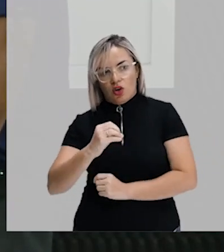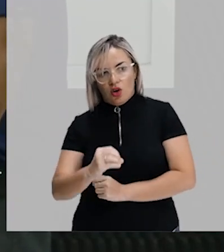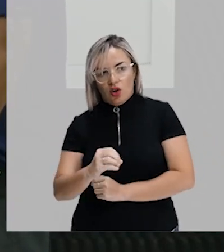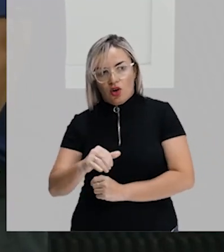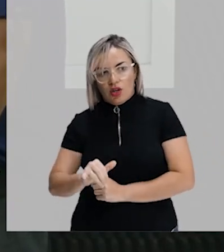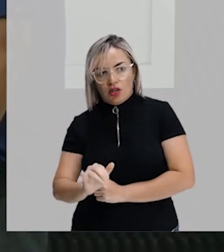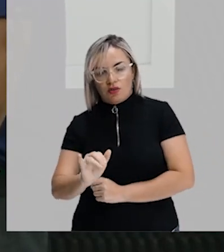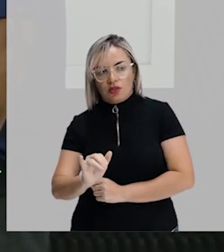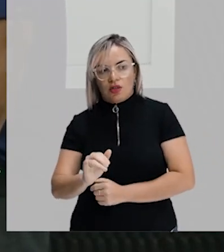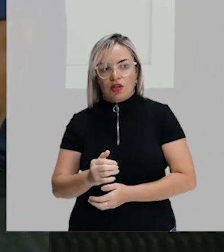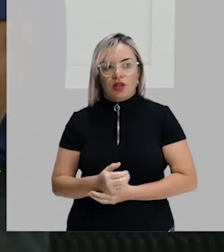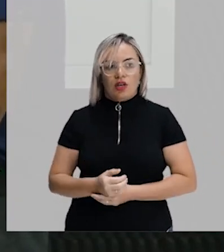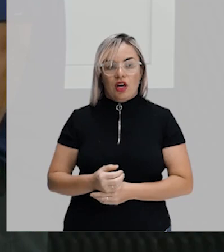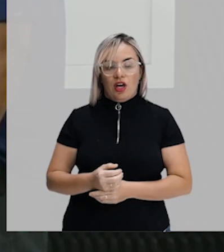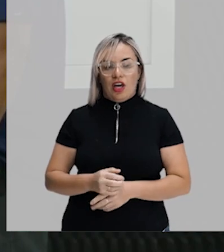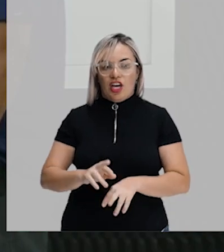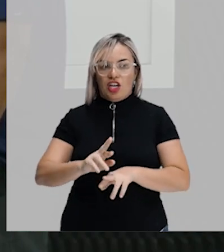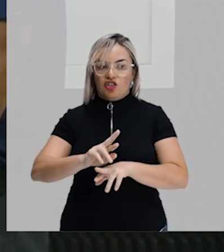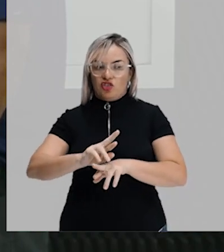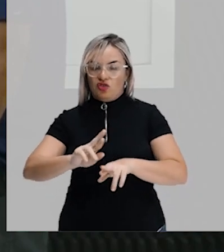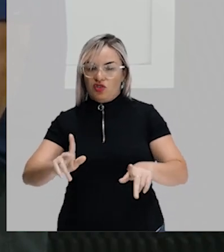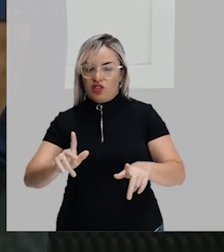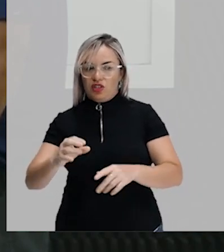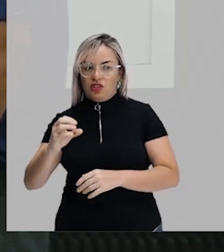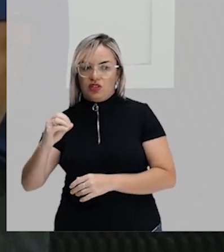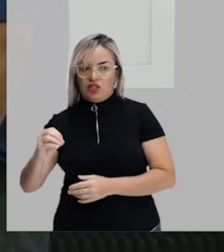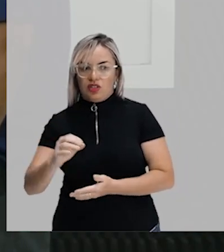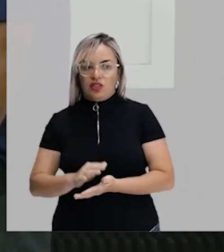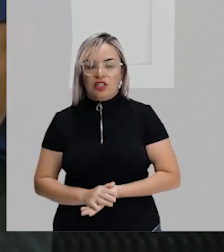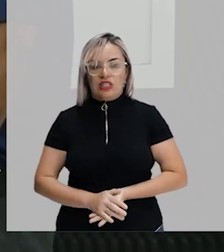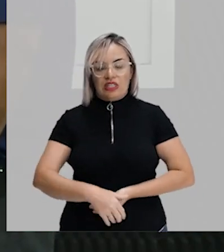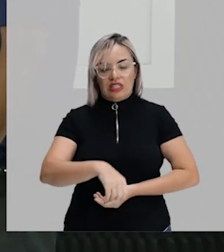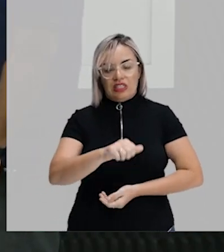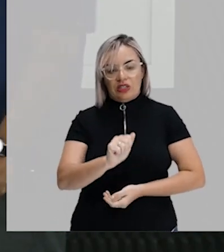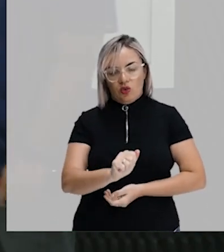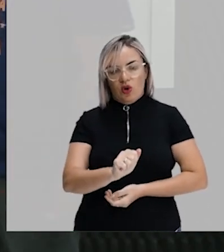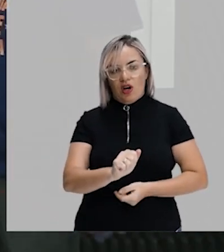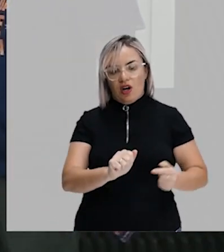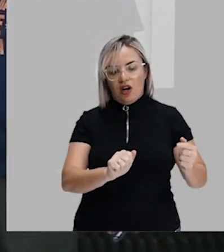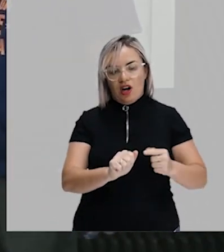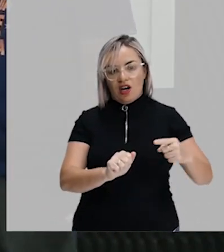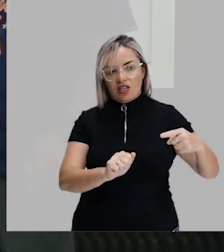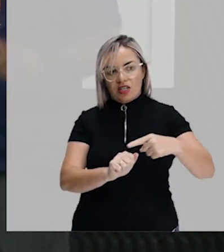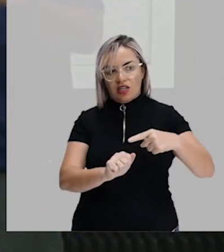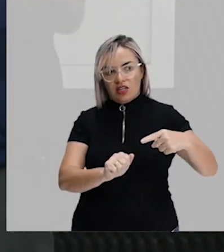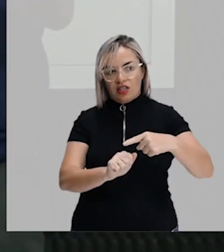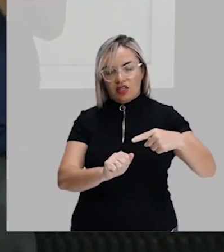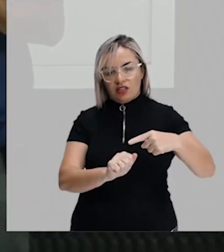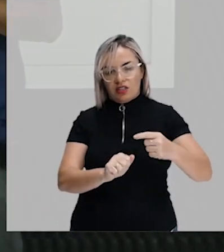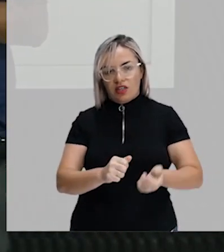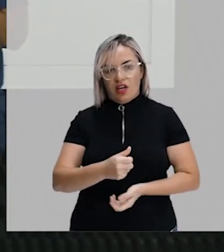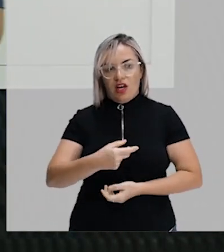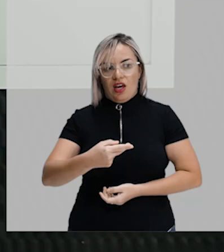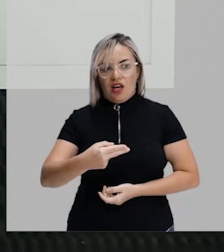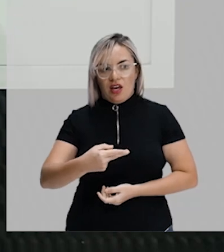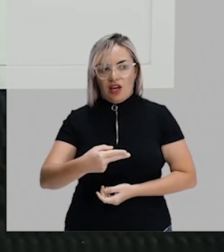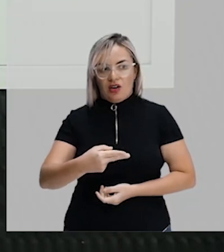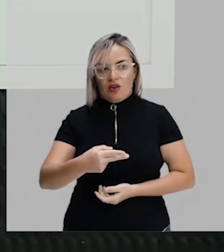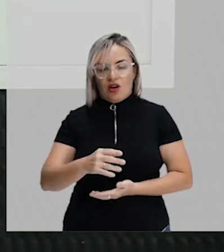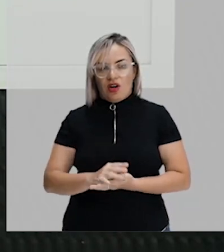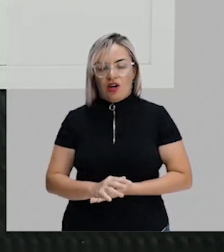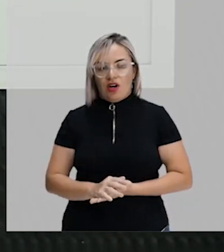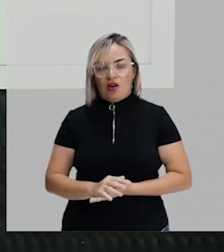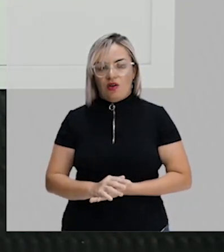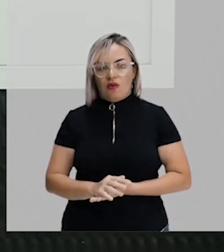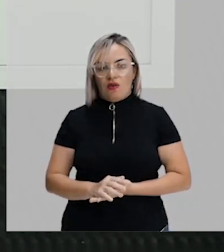a gravidade, a aceleração, ela é substituída pela gravidade. Ok? Só que vai mudar o sinal.